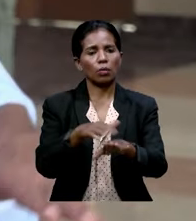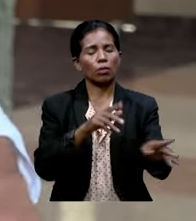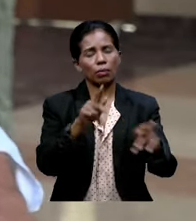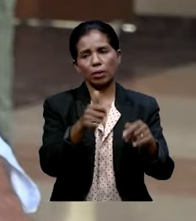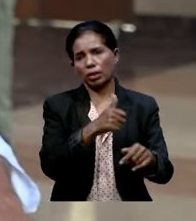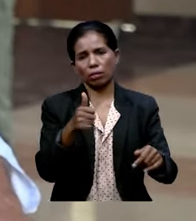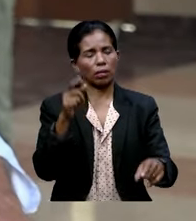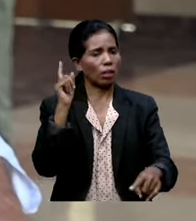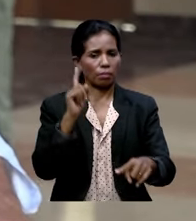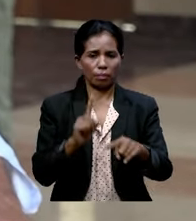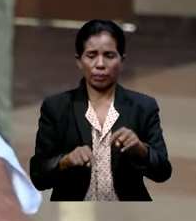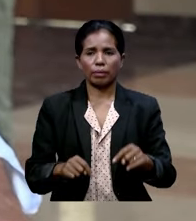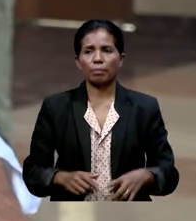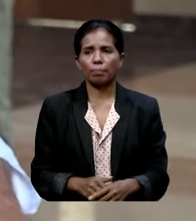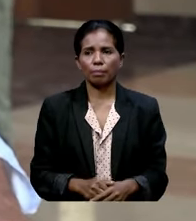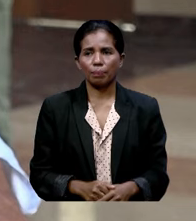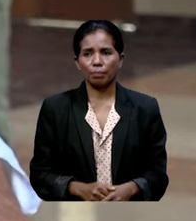belle.